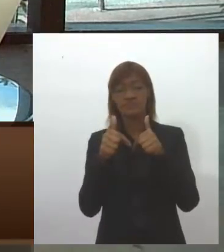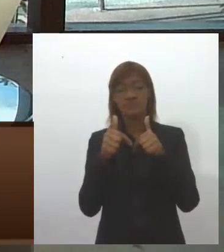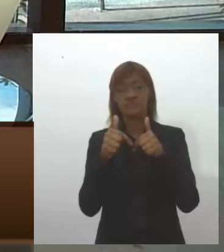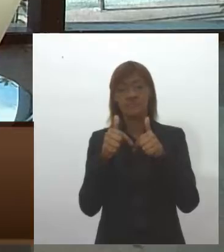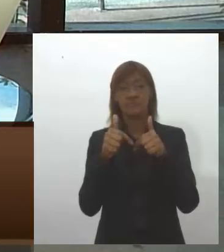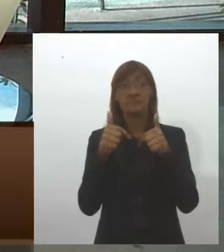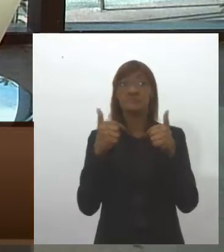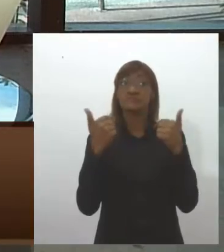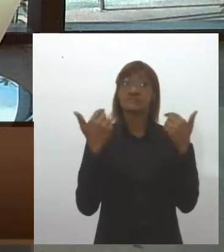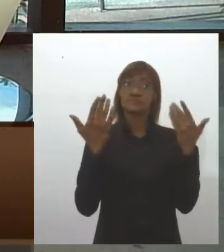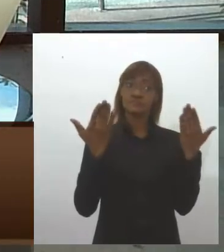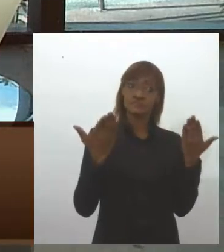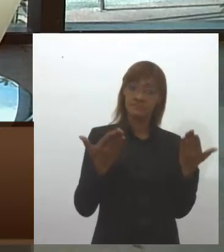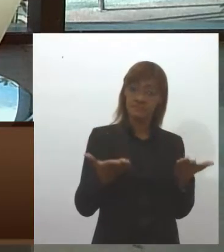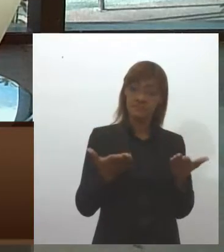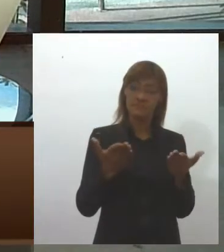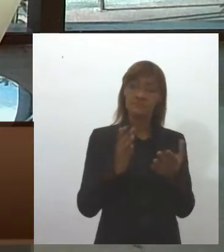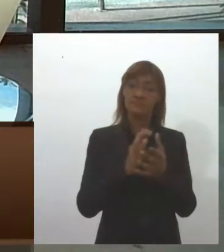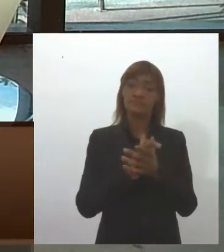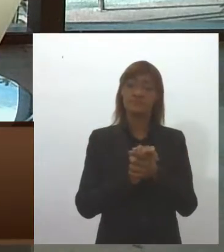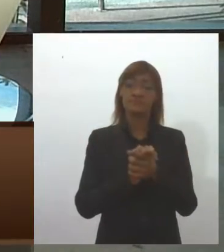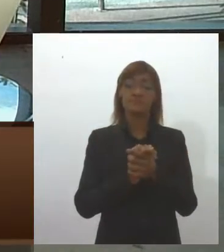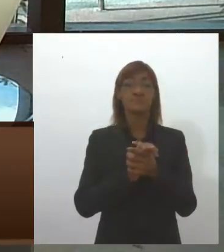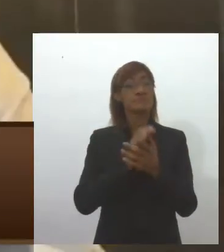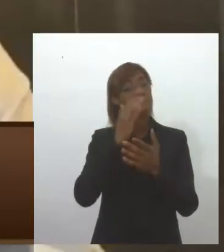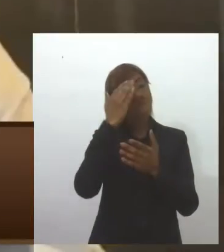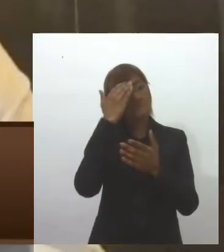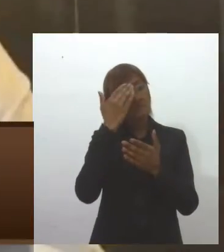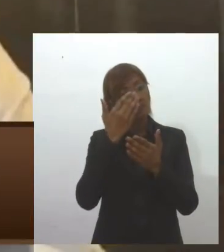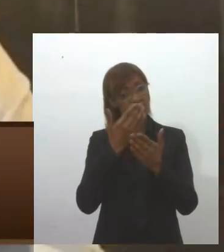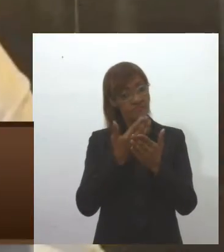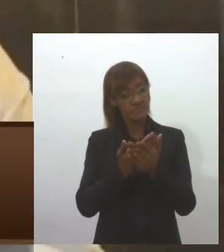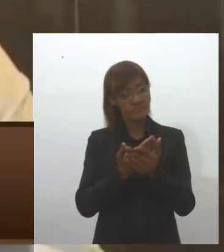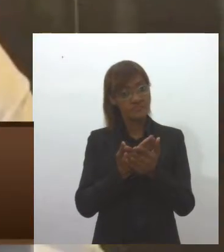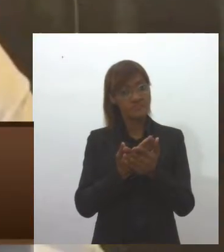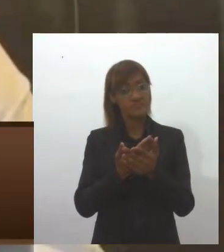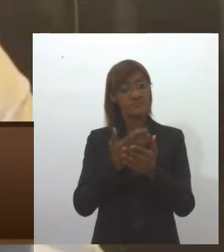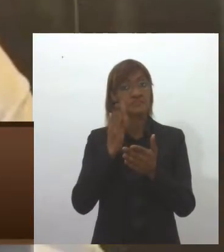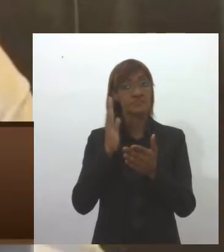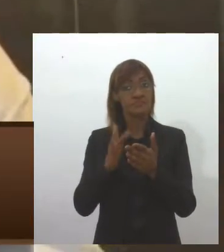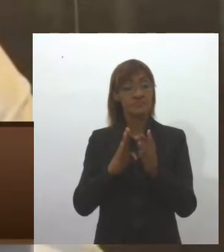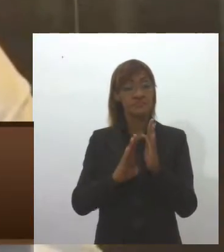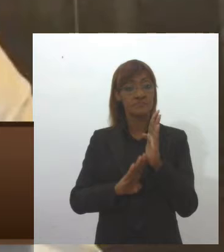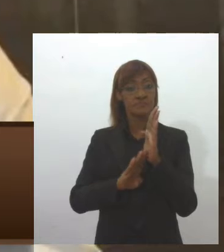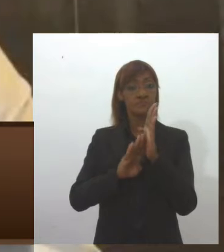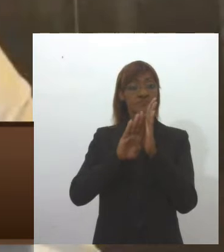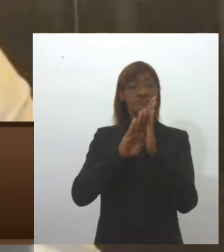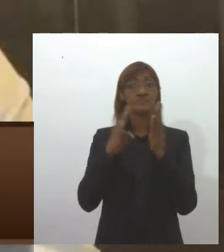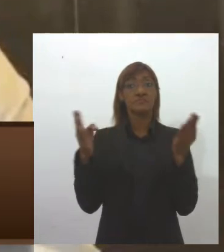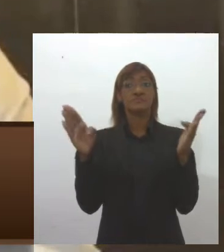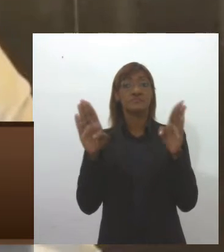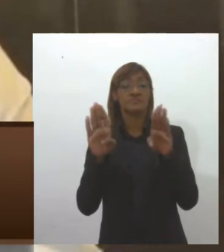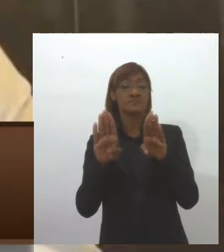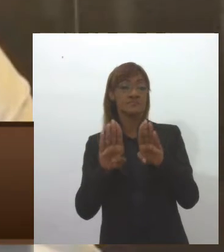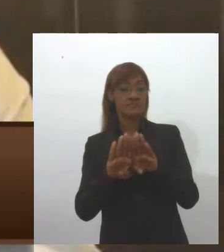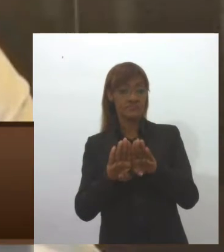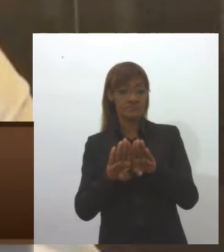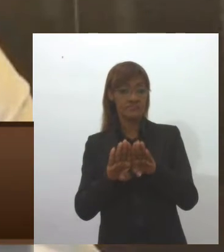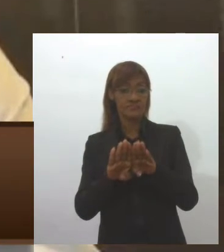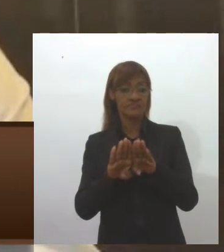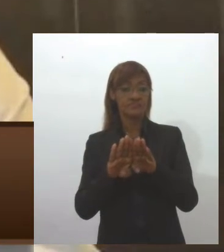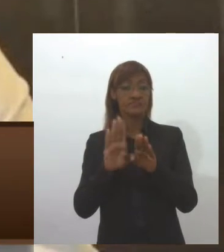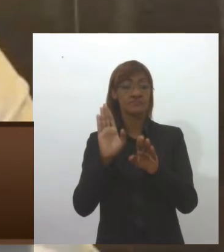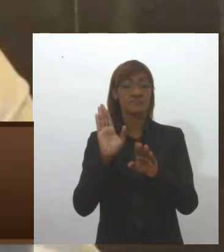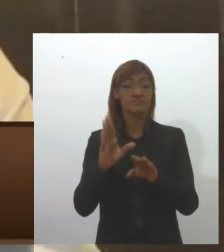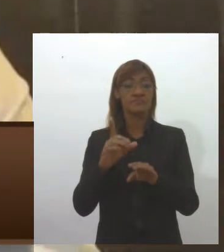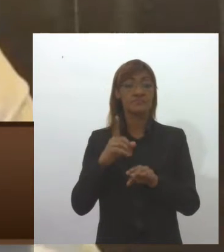Então, eu acredito, como eu falei, no pico da pandemia, quando os hotéis fecharam, nós fizemos uma pesquisa interna da BH, e foi